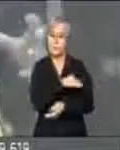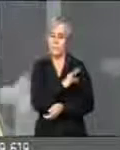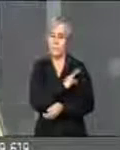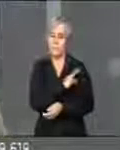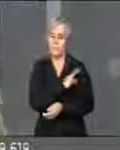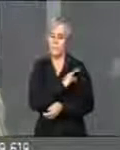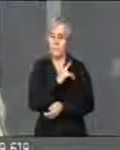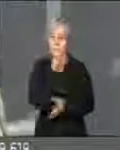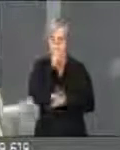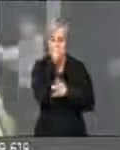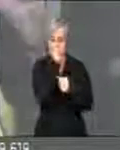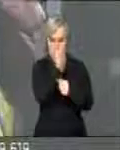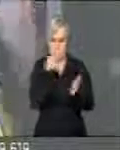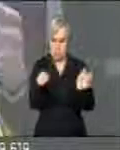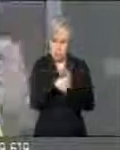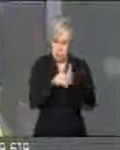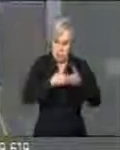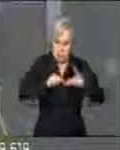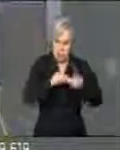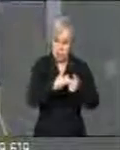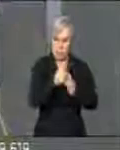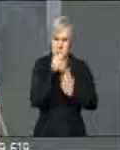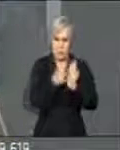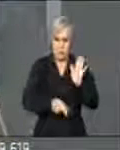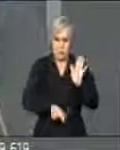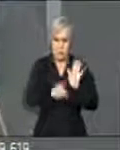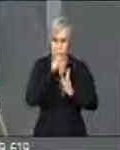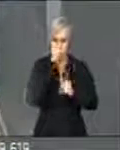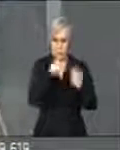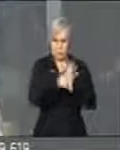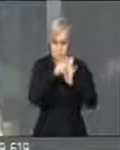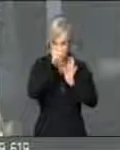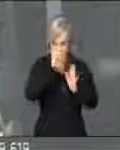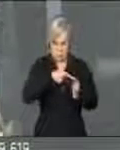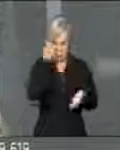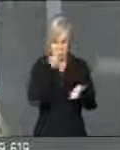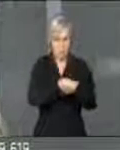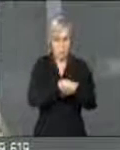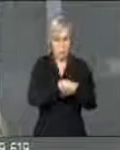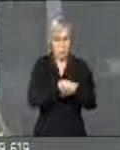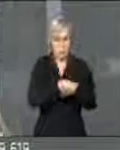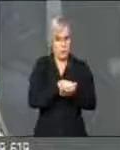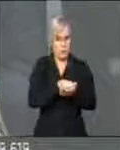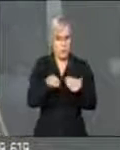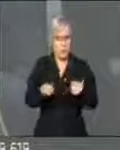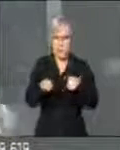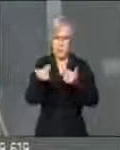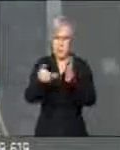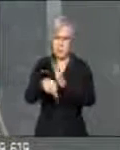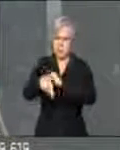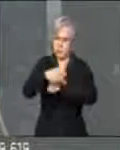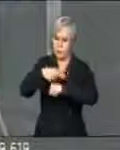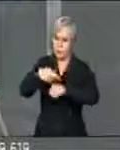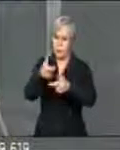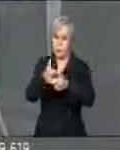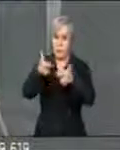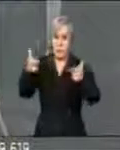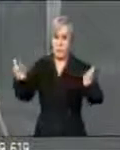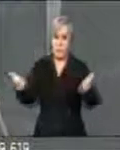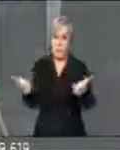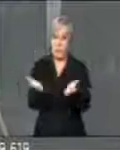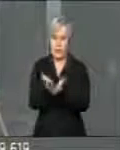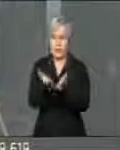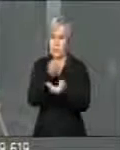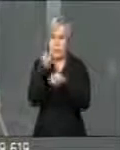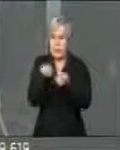poder totalitário, um partido com um projeto de poder totalitário. E trazendo ao nosso país, com maioria cristã, uma